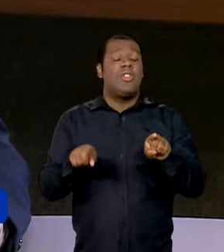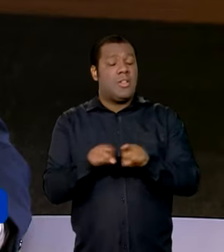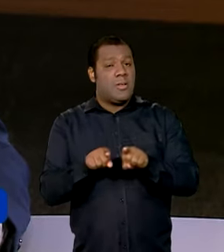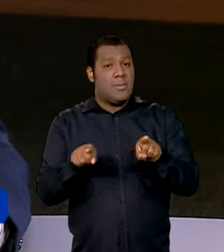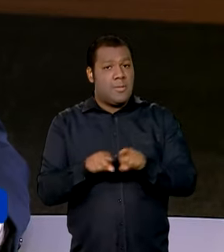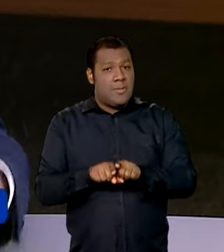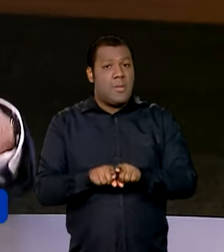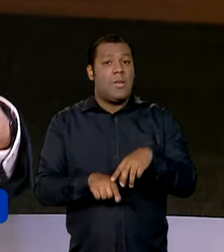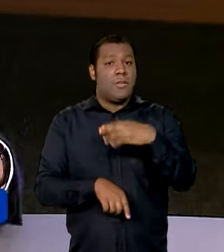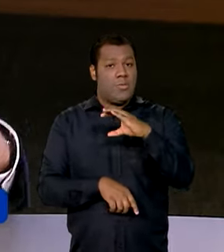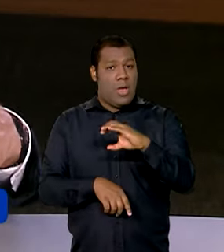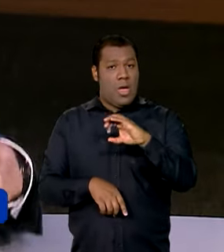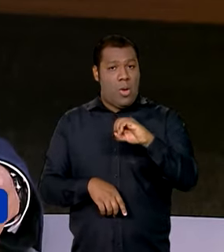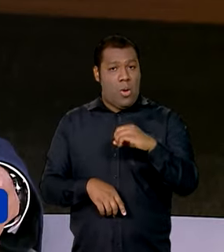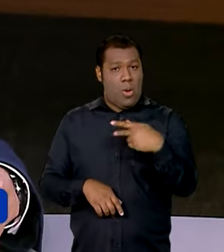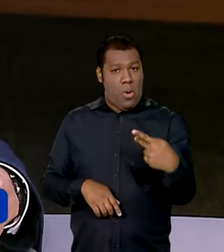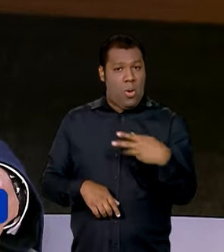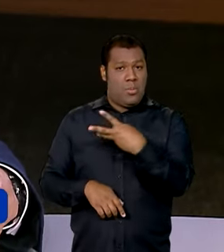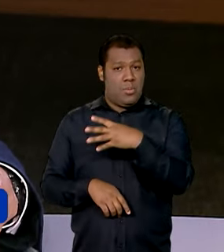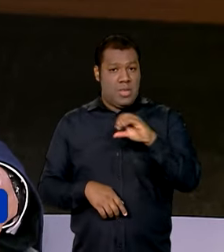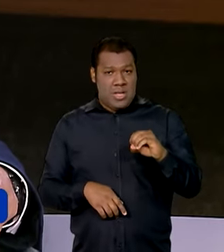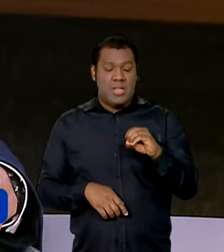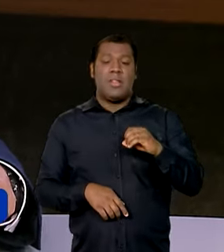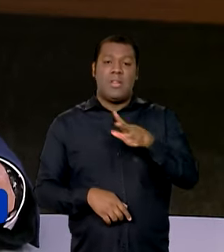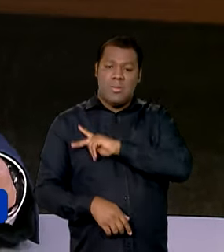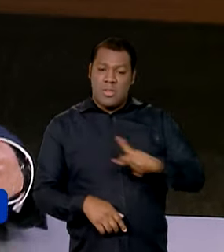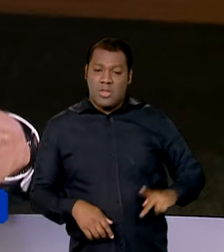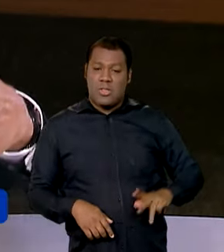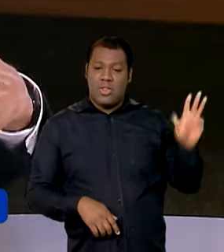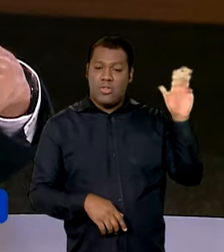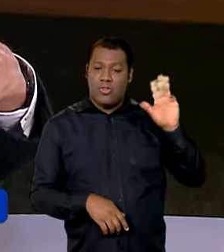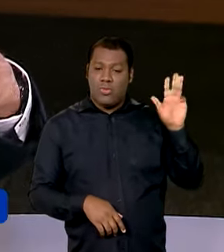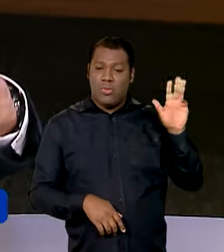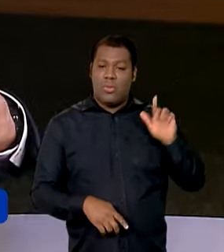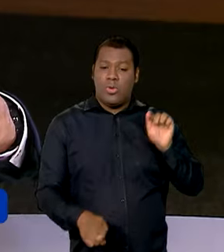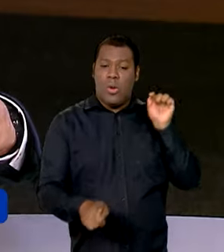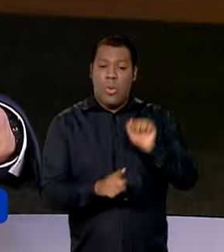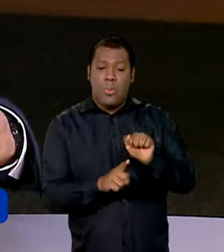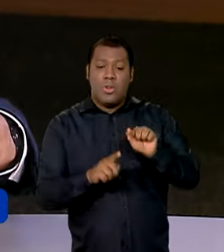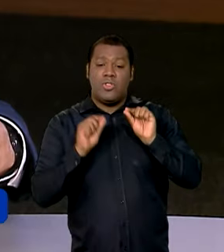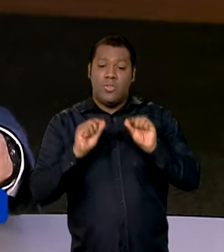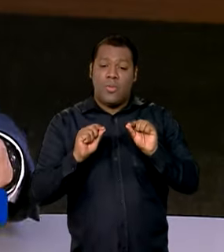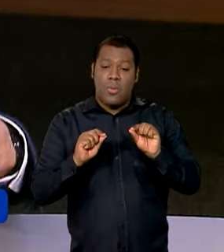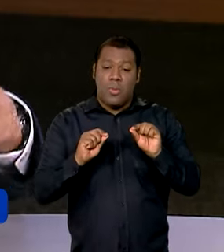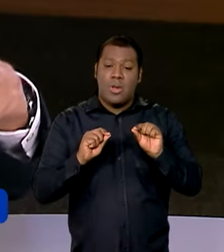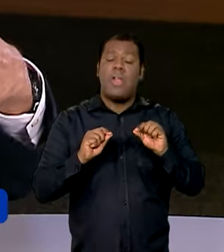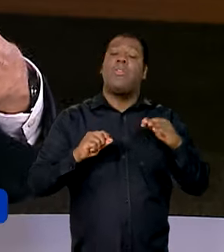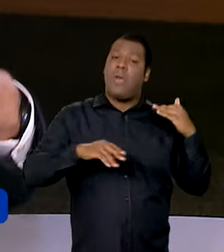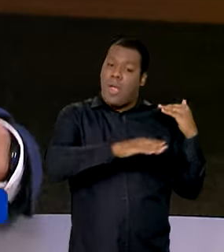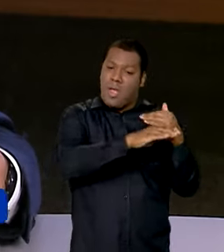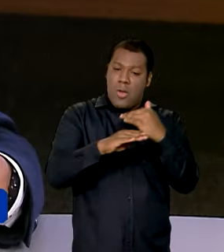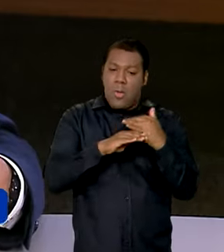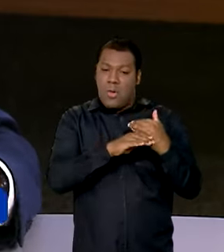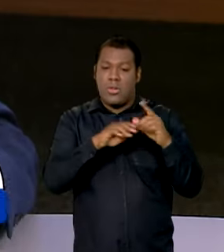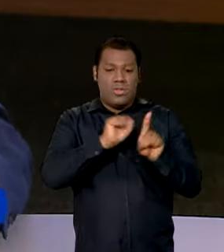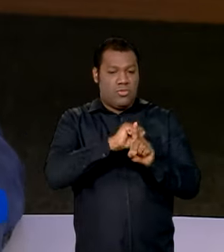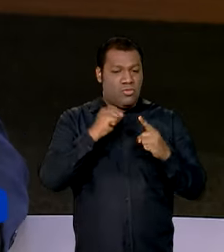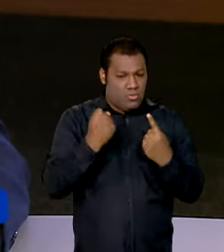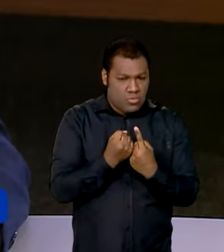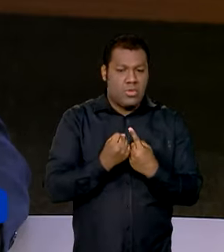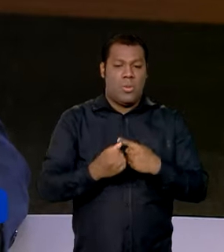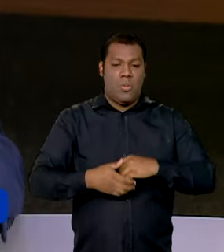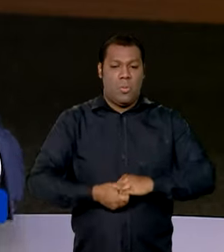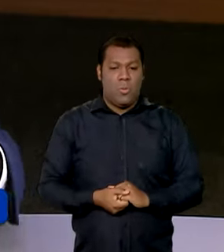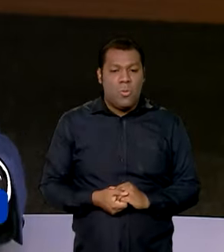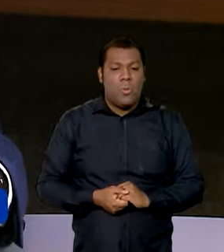desigualdades e nós No Brasil temos que fazer nosso dever de casa desigualdade entre entre as regiões desigualdade intrarregional